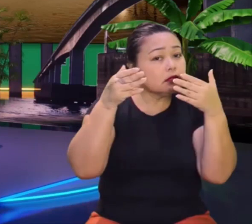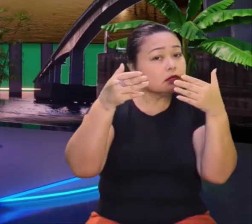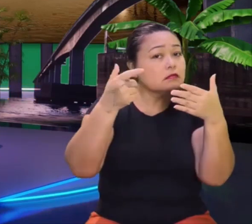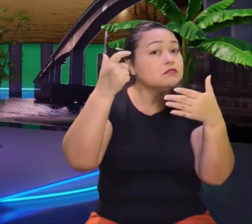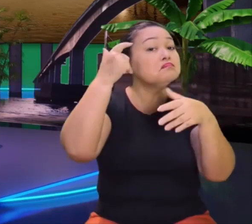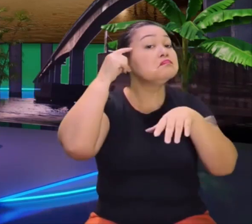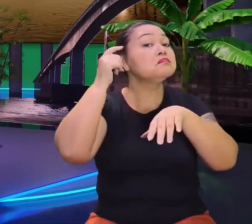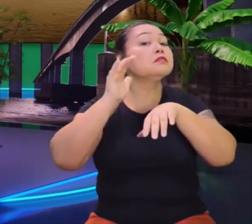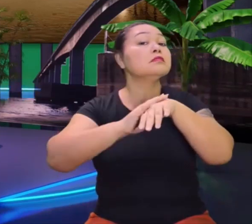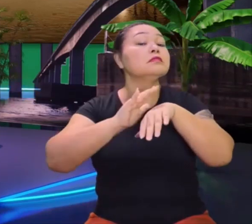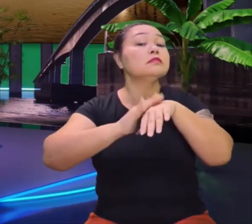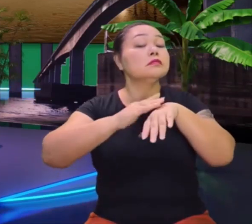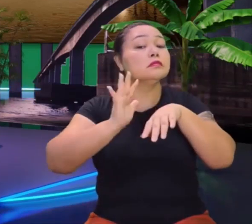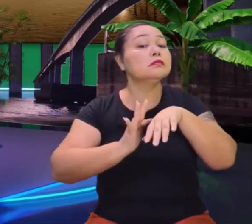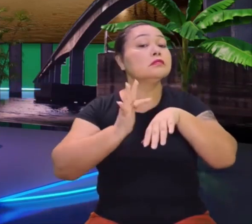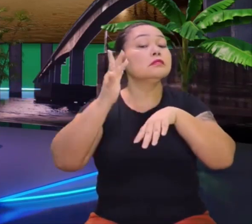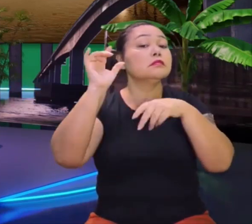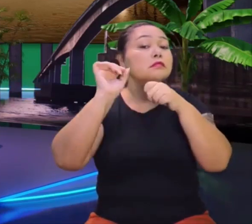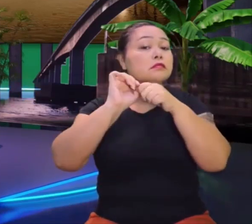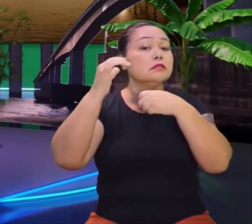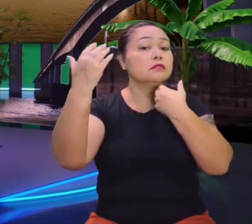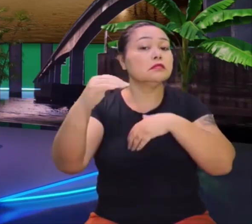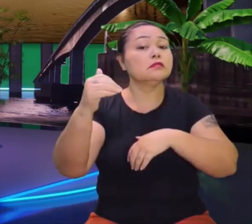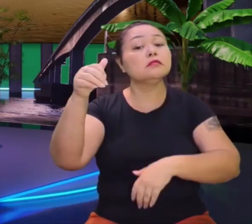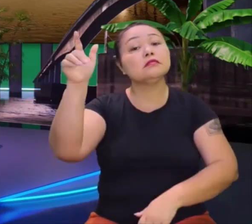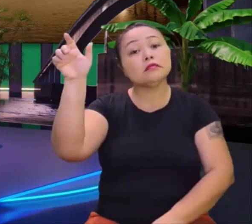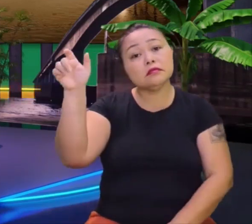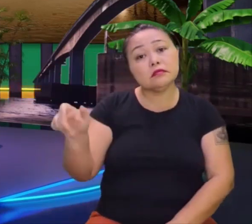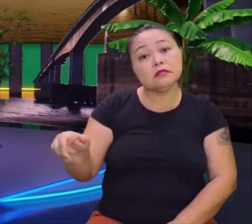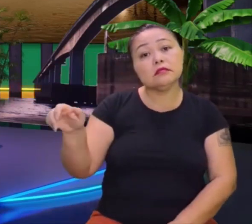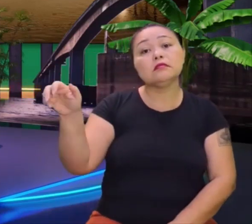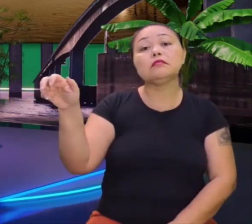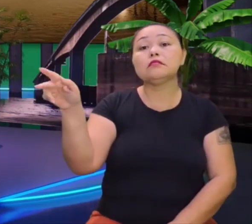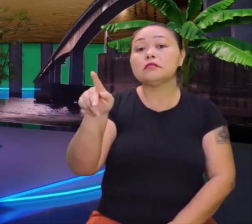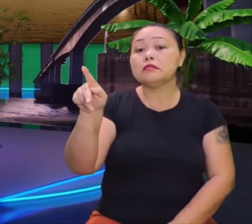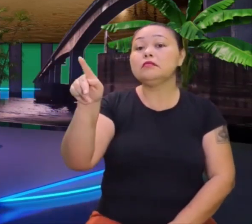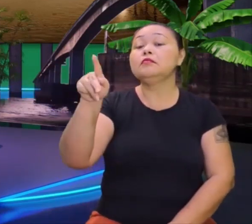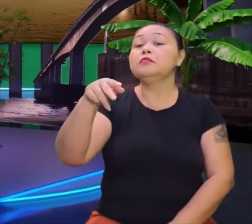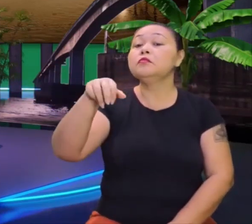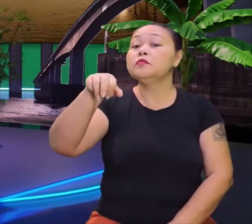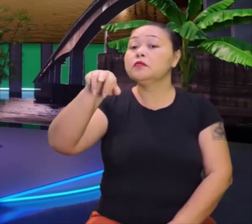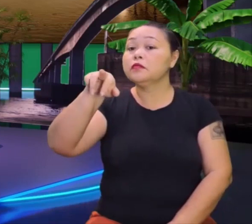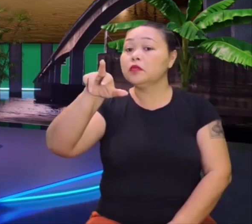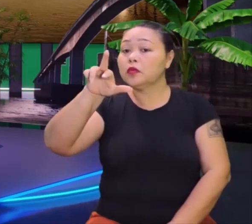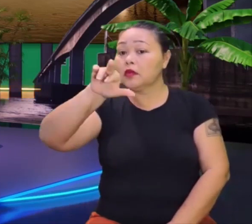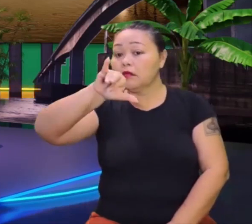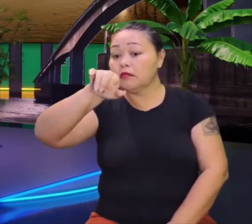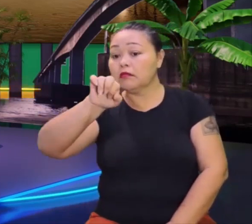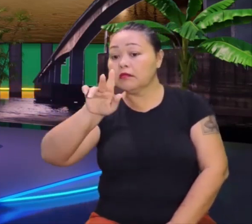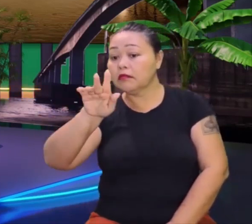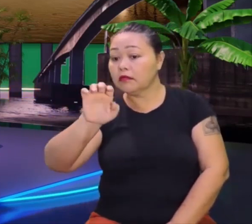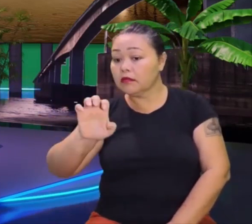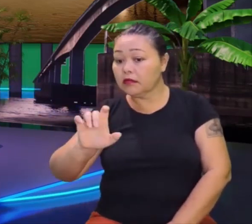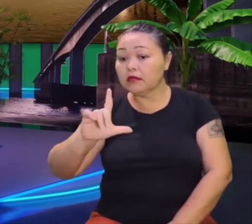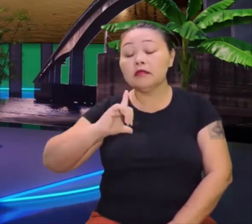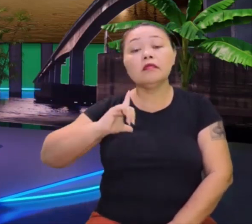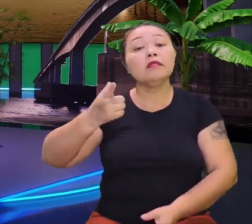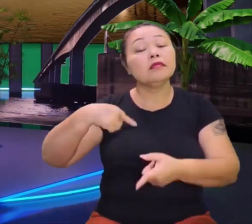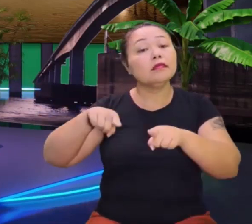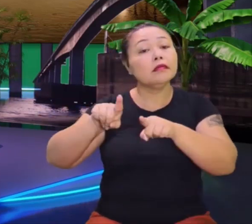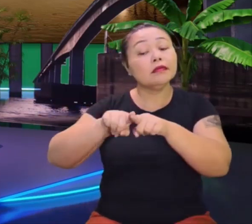Muito bem. Não é isso, Rogério? Exato. Eu, professor Jorge, professor Rogério e a nossa